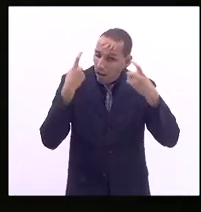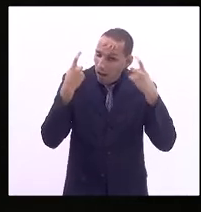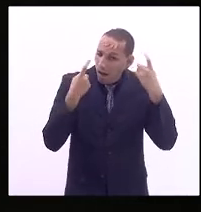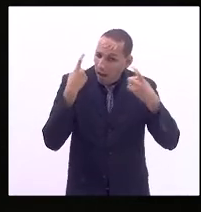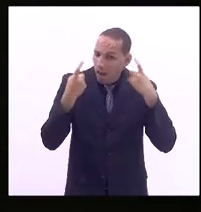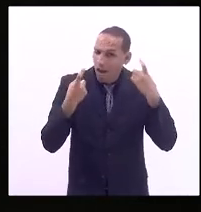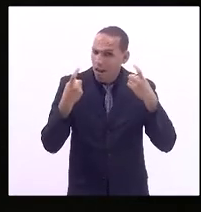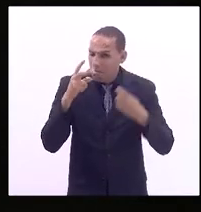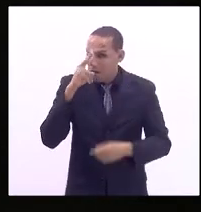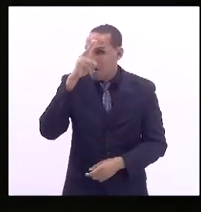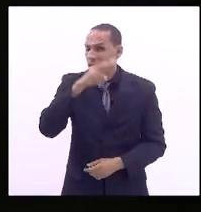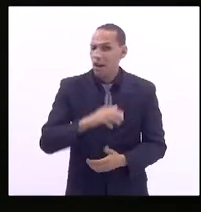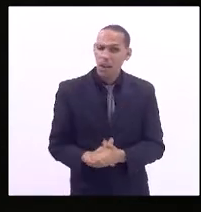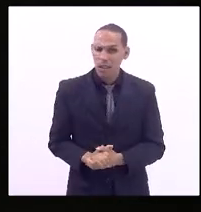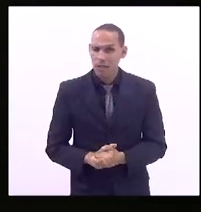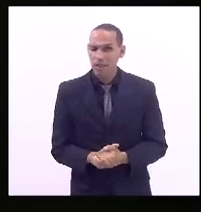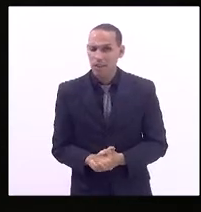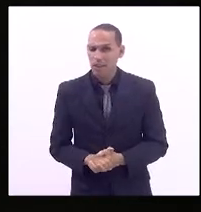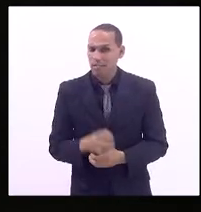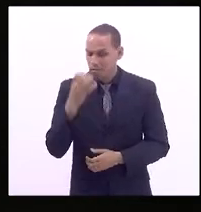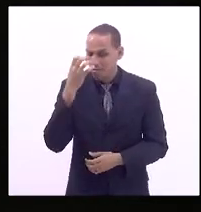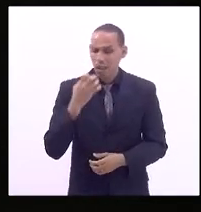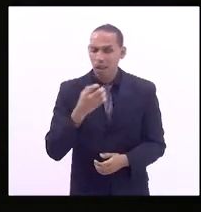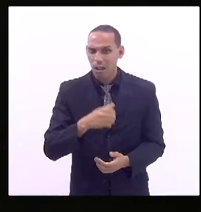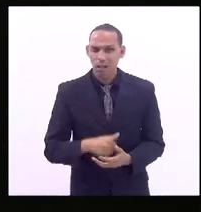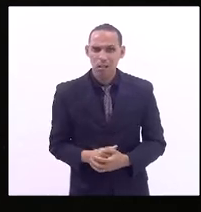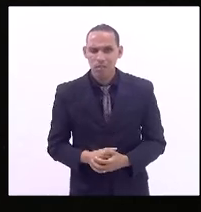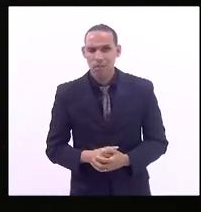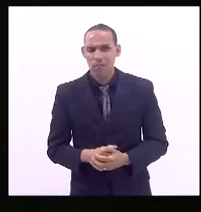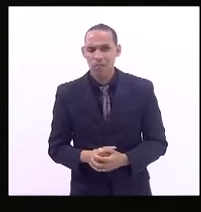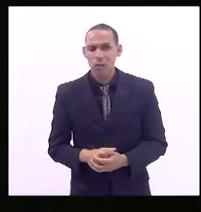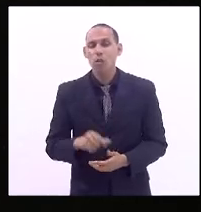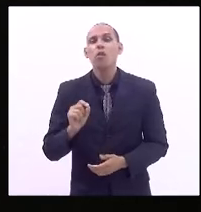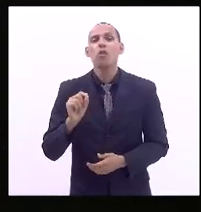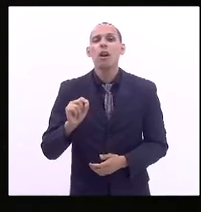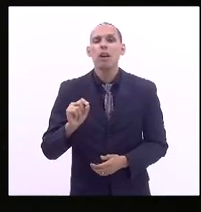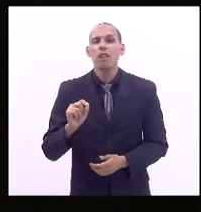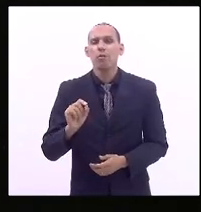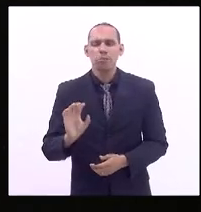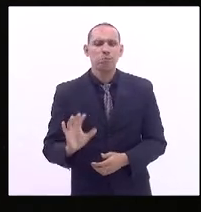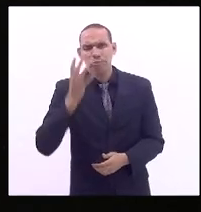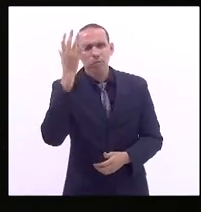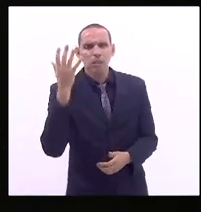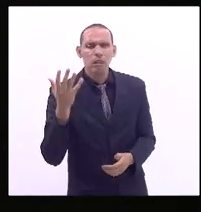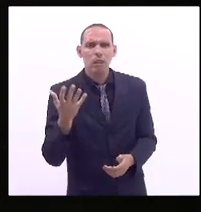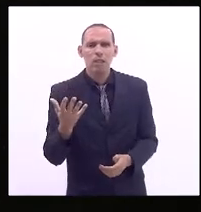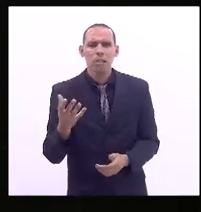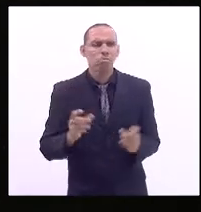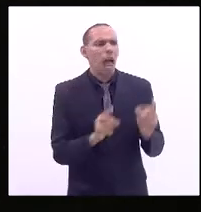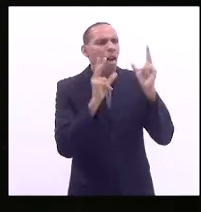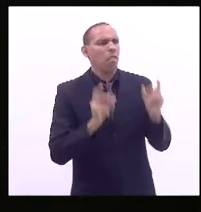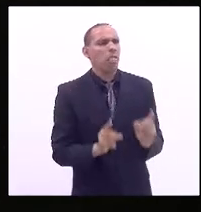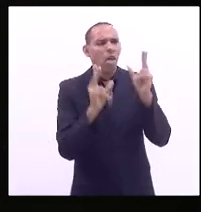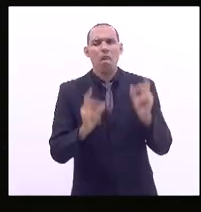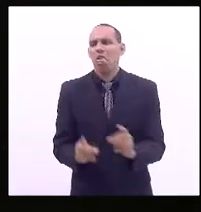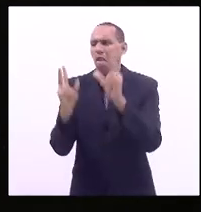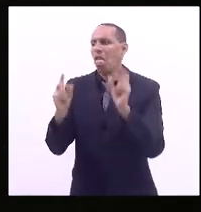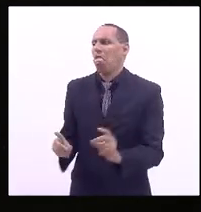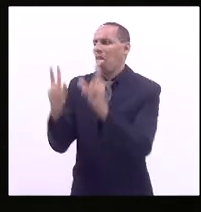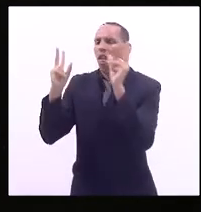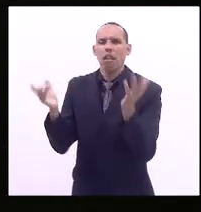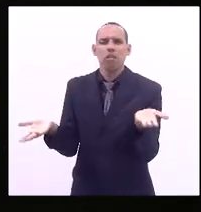muito né ter essa esse açodamento né vender tudo